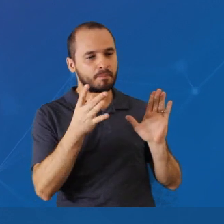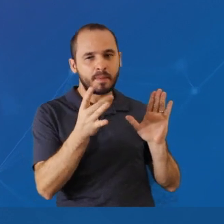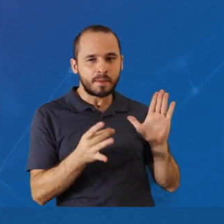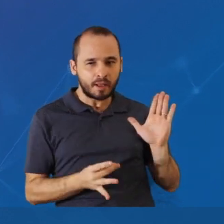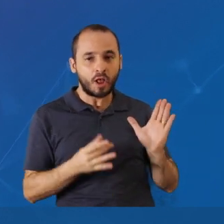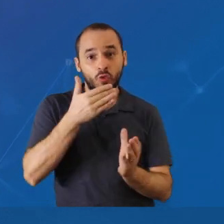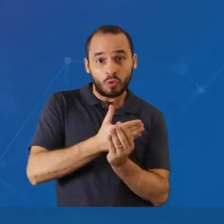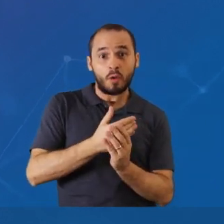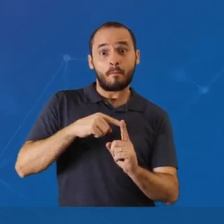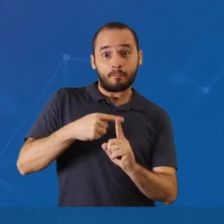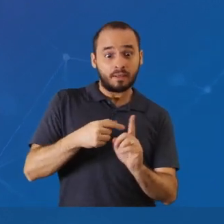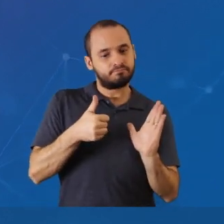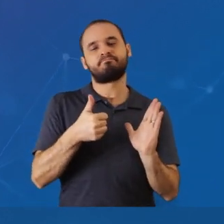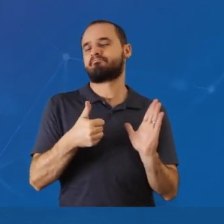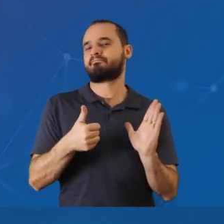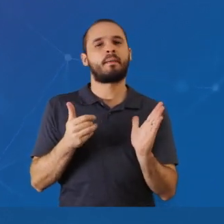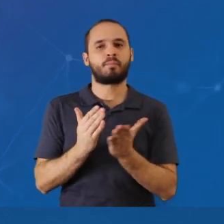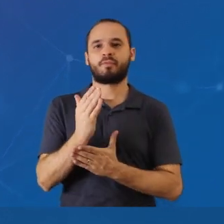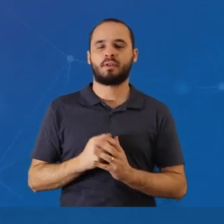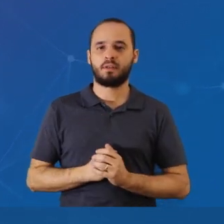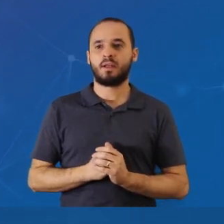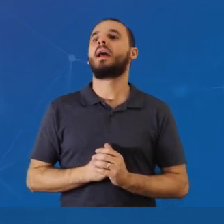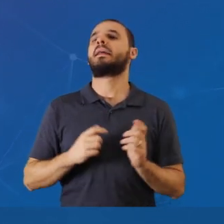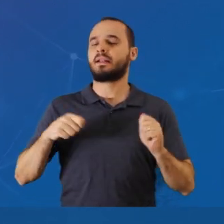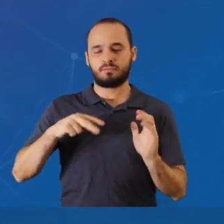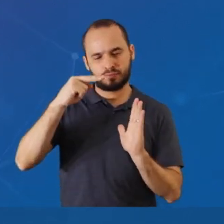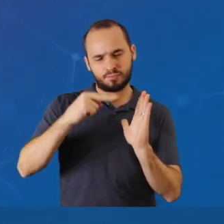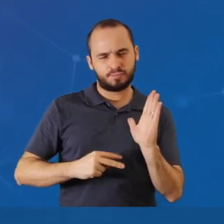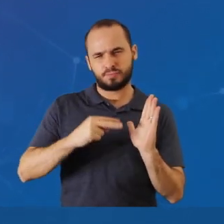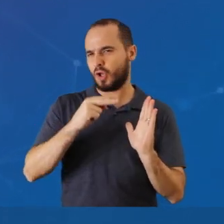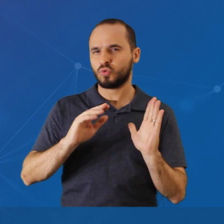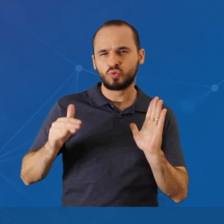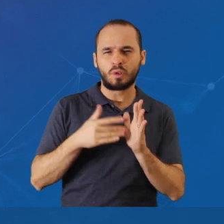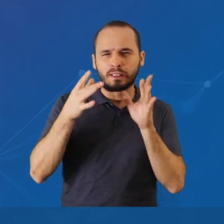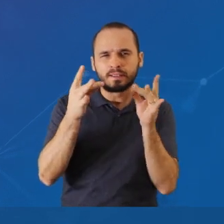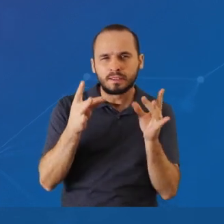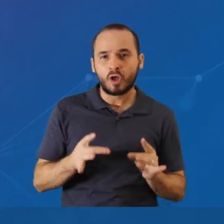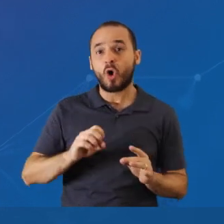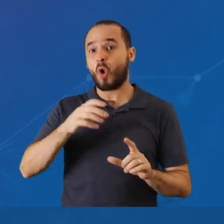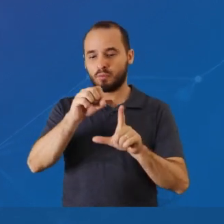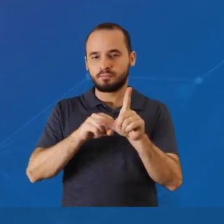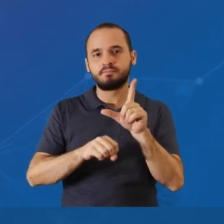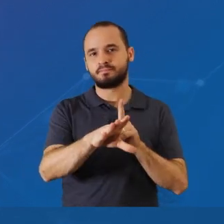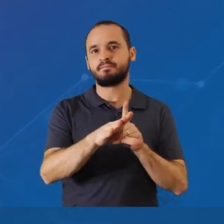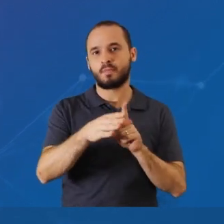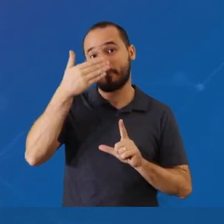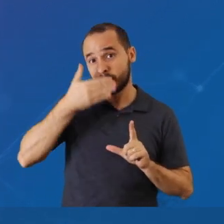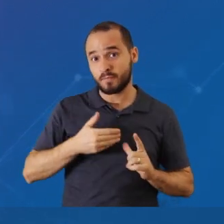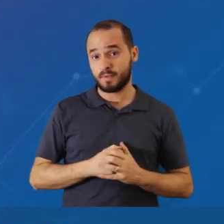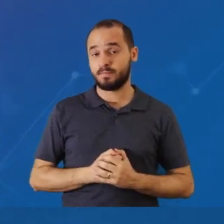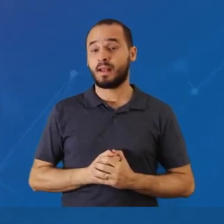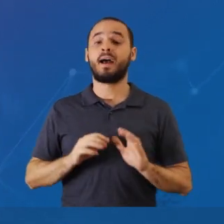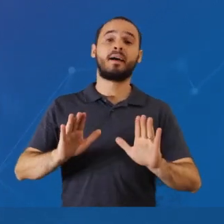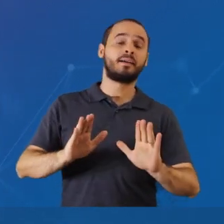será efetivado. Você pode visualizar os dados da operação ou compartilhar o comprovante. Ah, e caso queira conferir